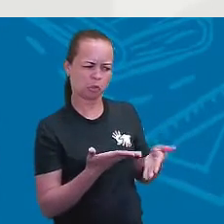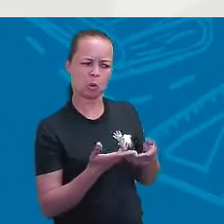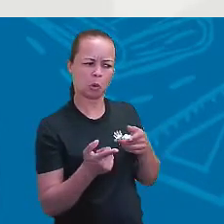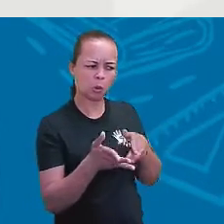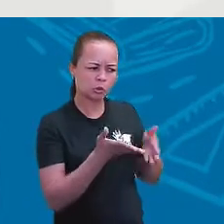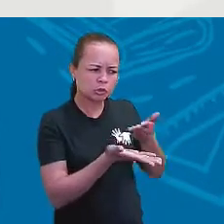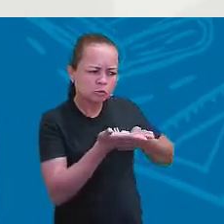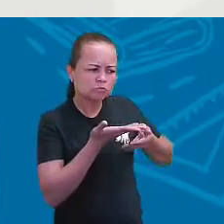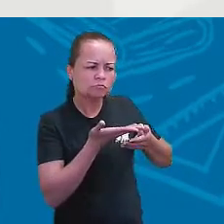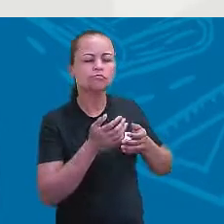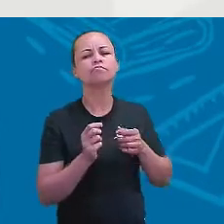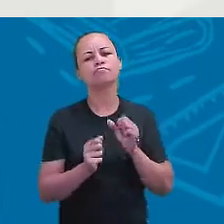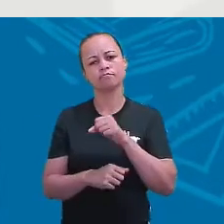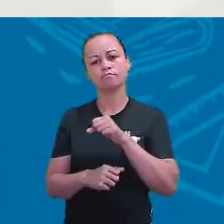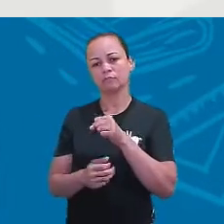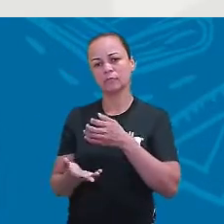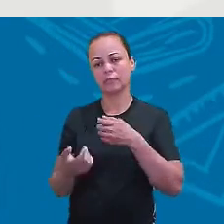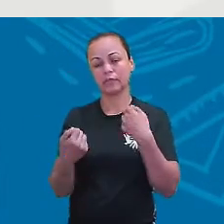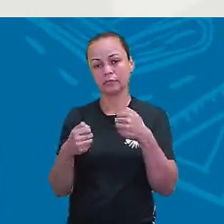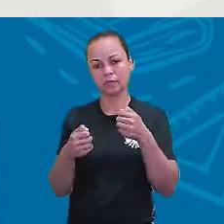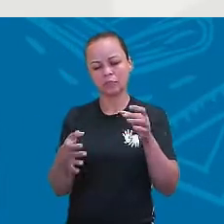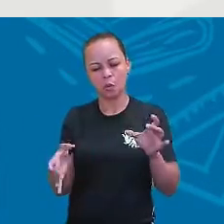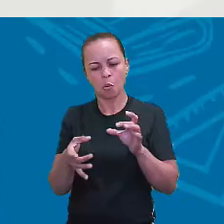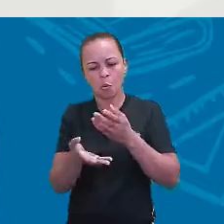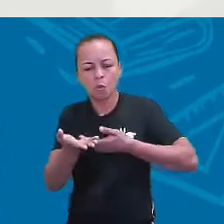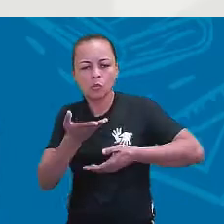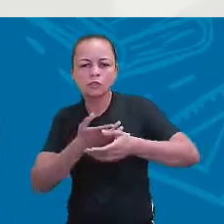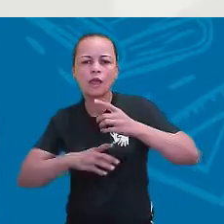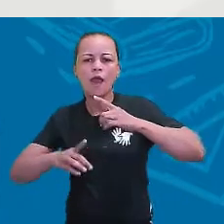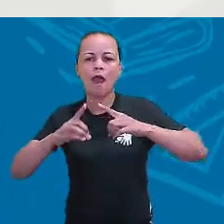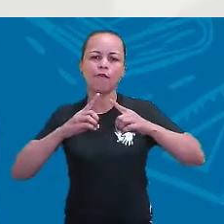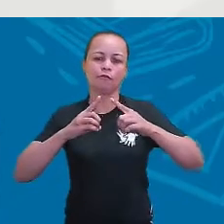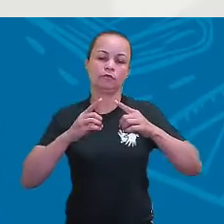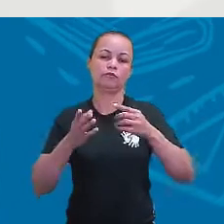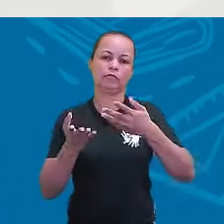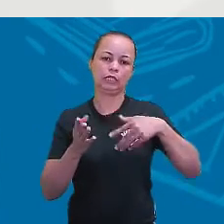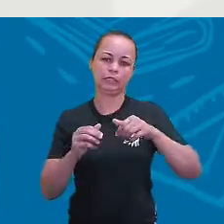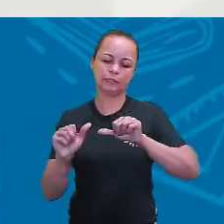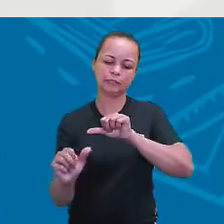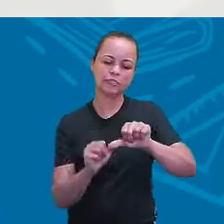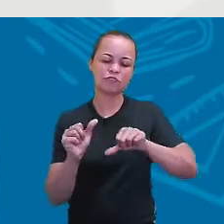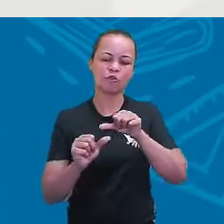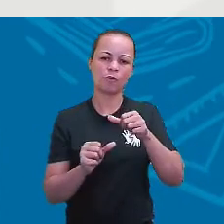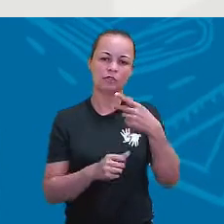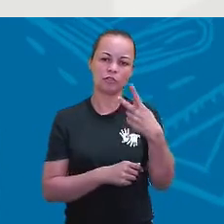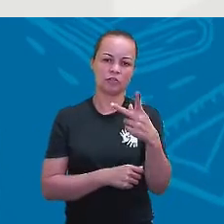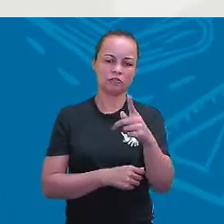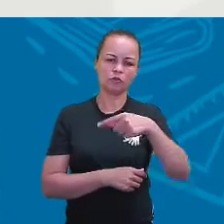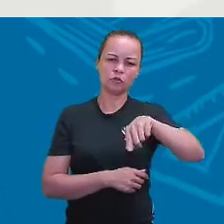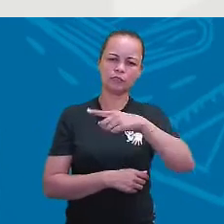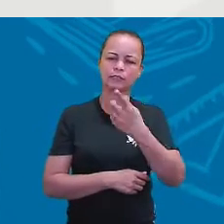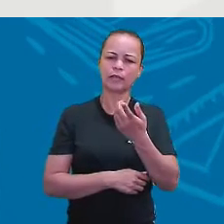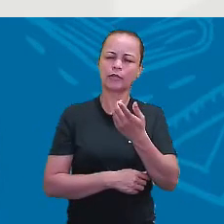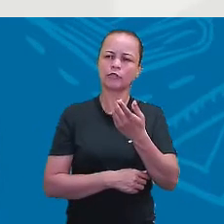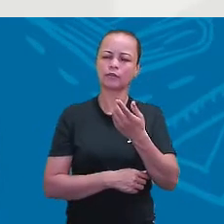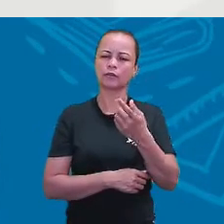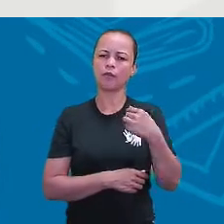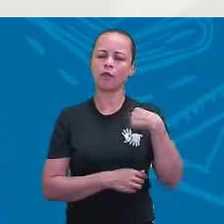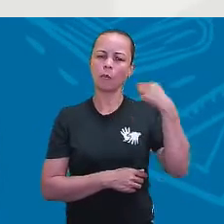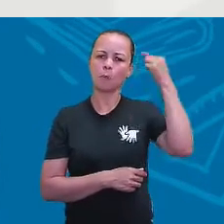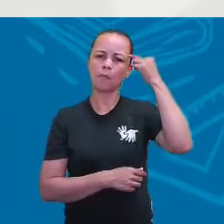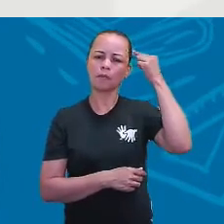dialogando um com o outro, e esse diálogo tem que ser assim, gente. Que ele seja transformador a ponto de você ser alguém que tem um senso crítico muito